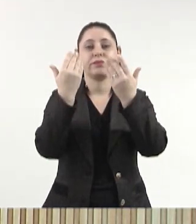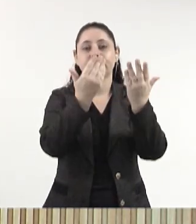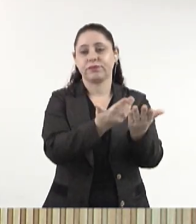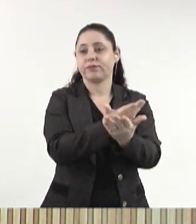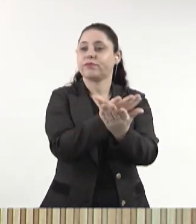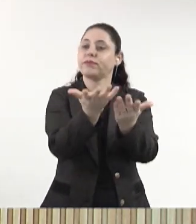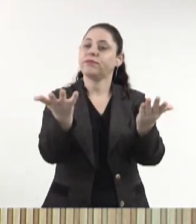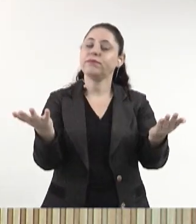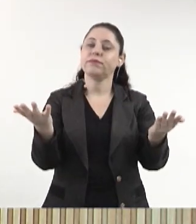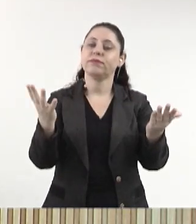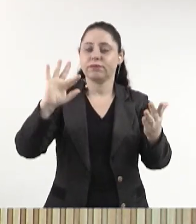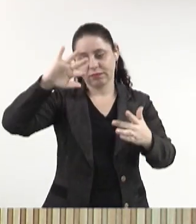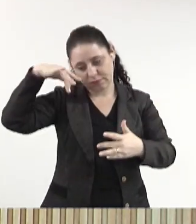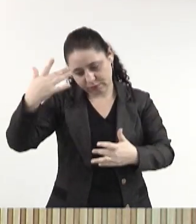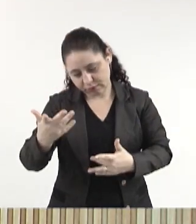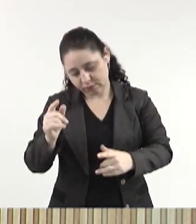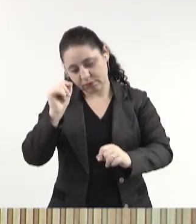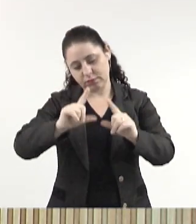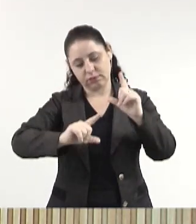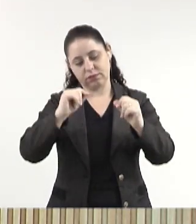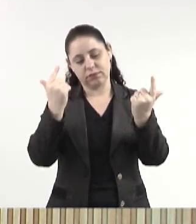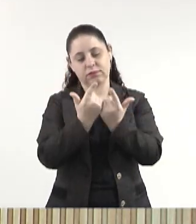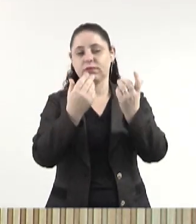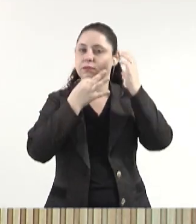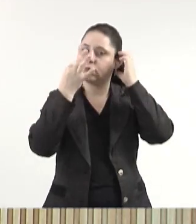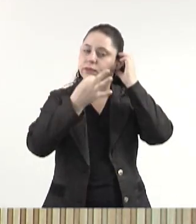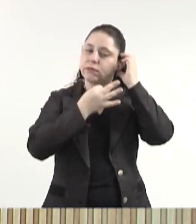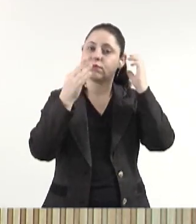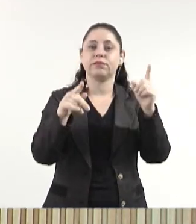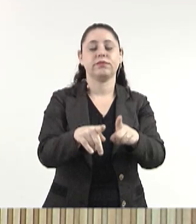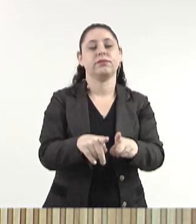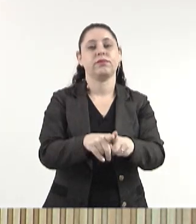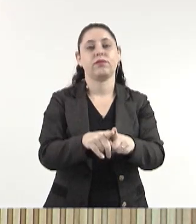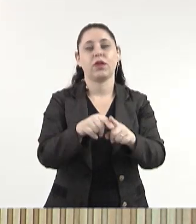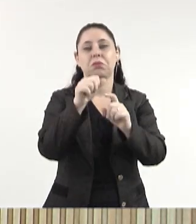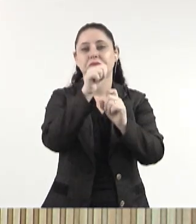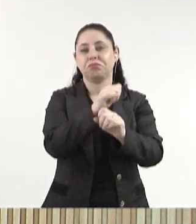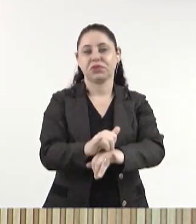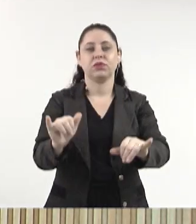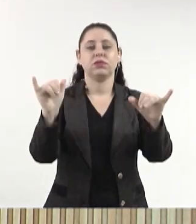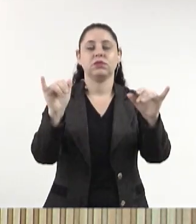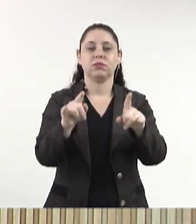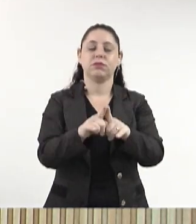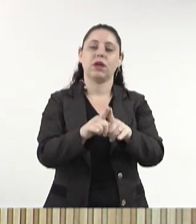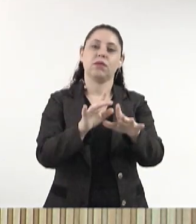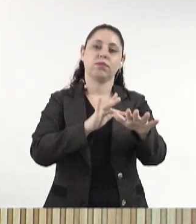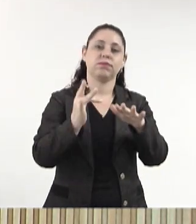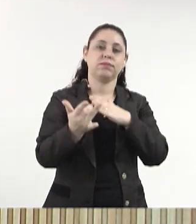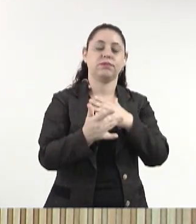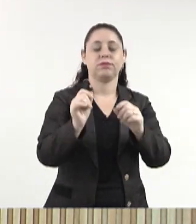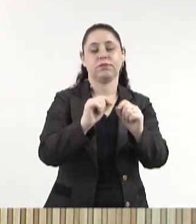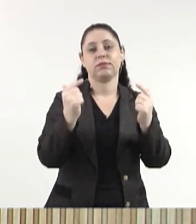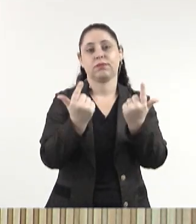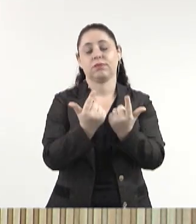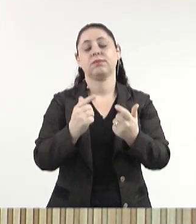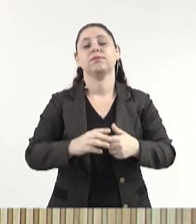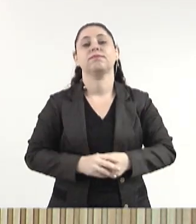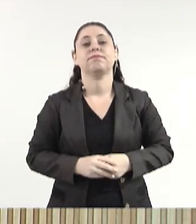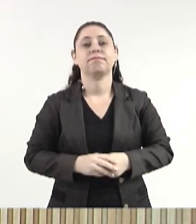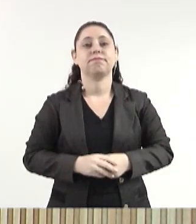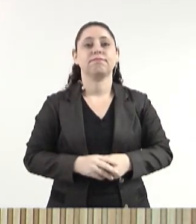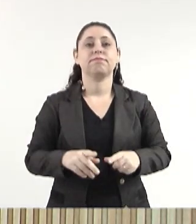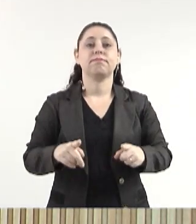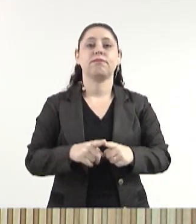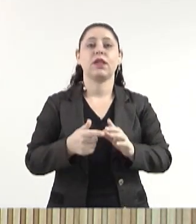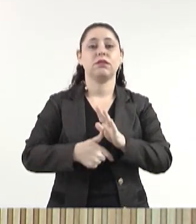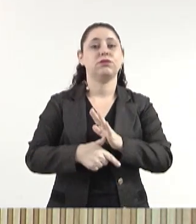dessas homenagens aqui pela TV Alemes, pela Rádio Alemes, também toda a repercussão no YouTube, nas mídias sociais da Assembleia Legislativa.